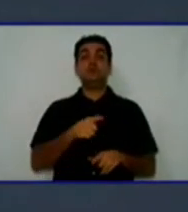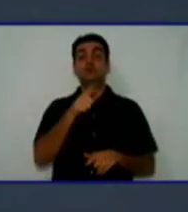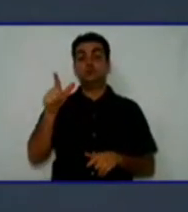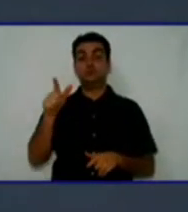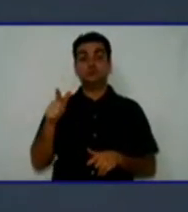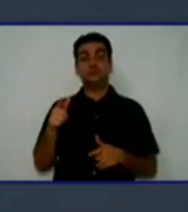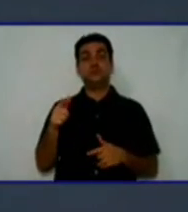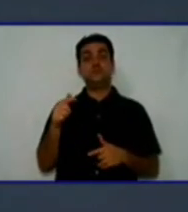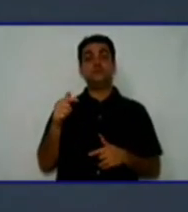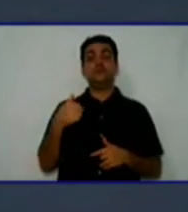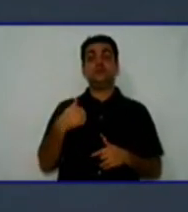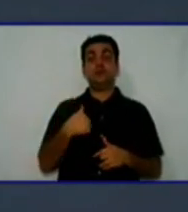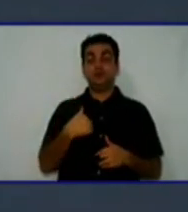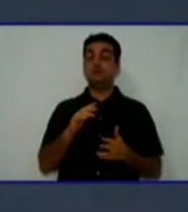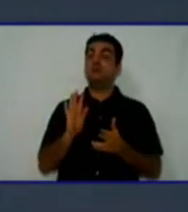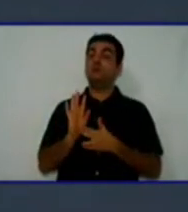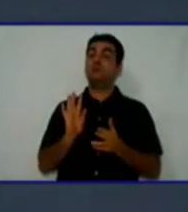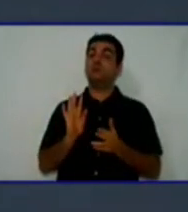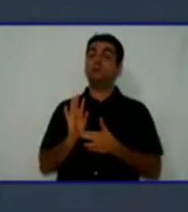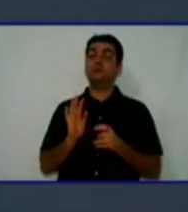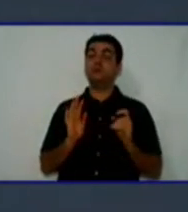estou propondo